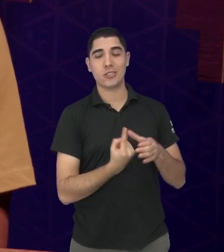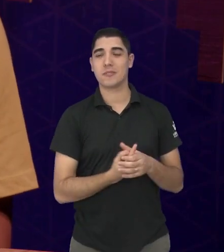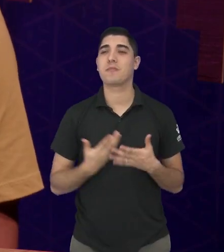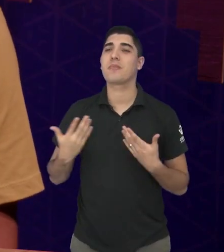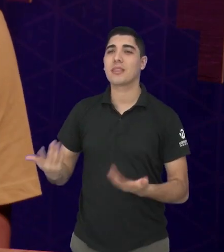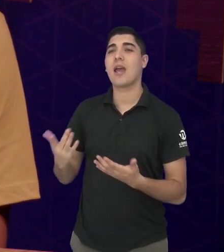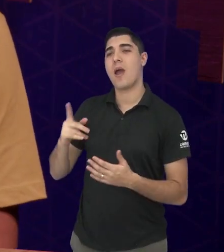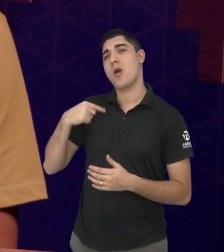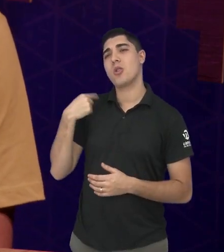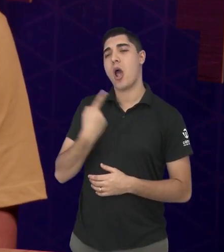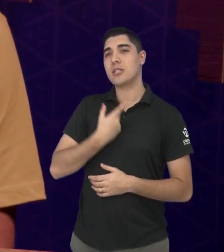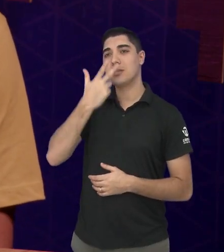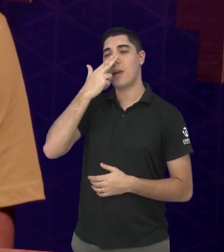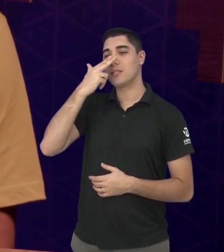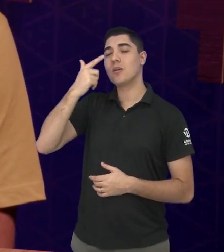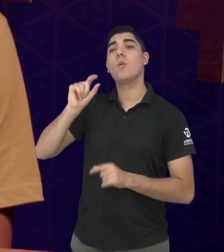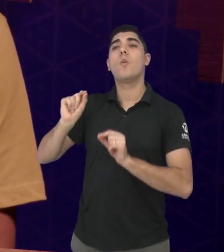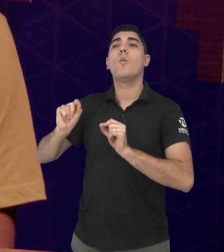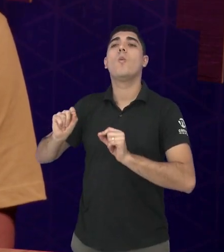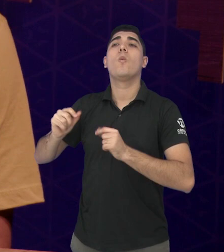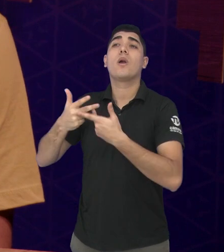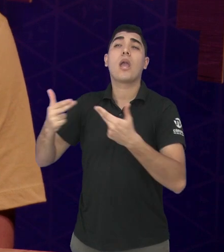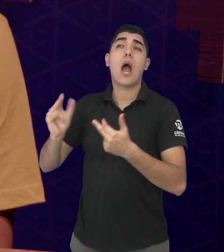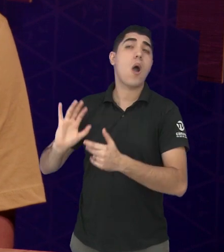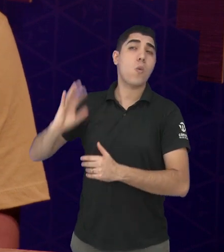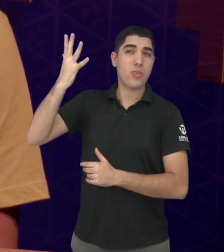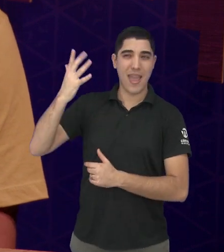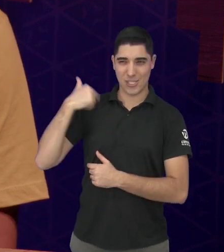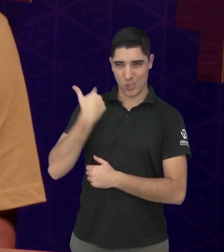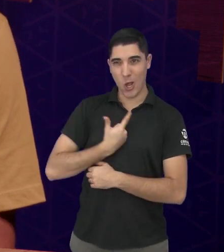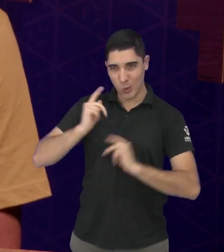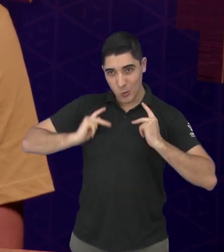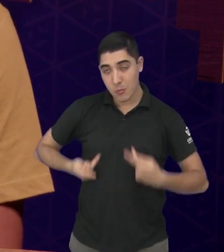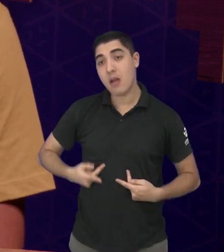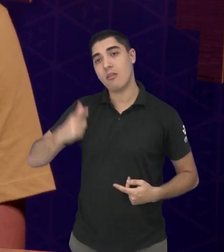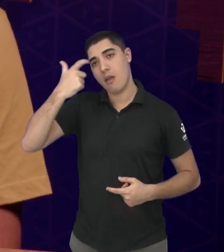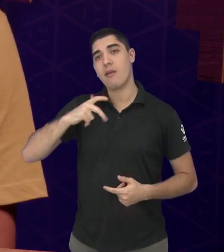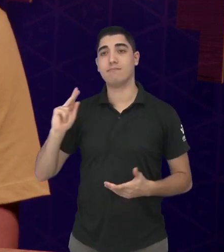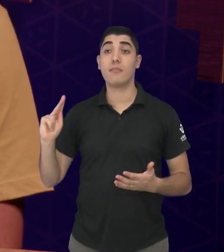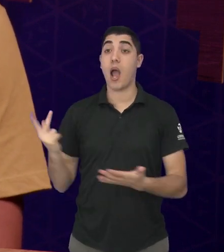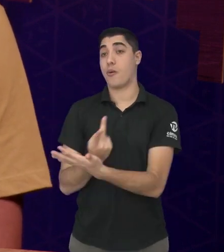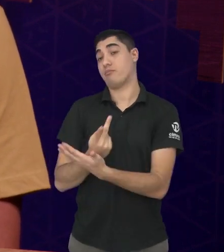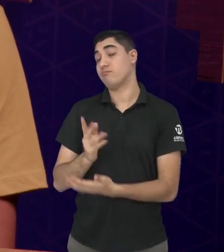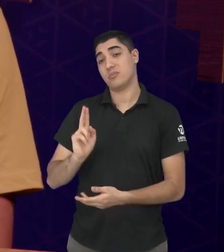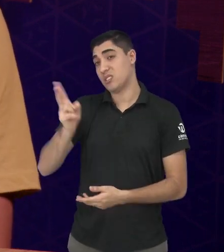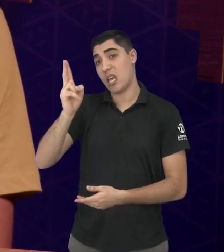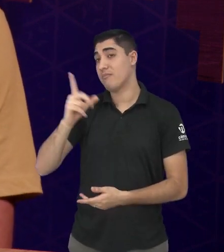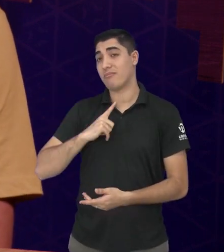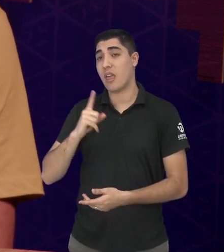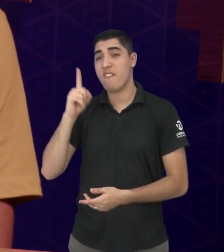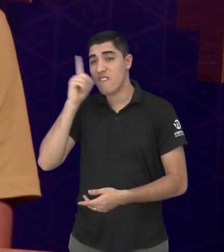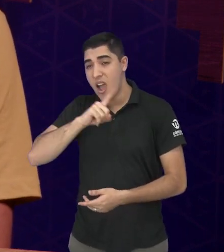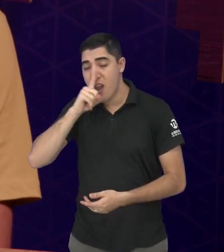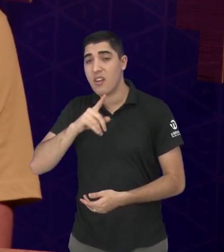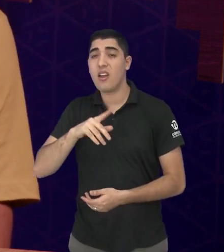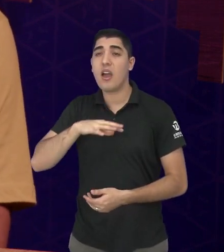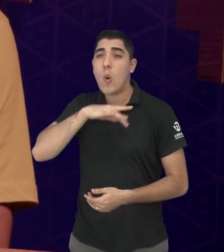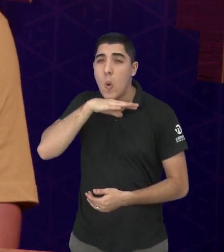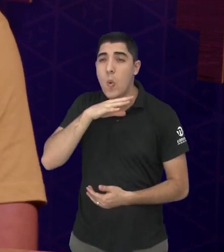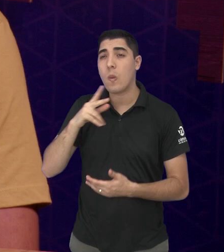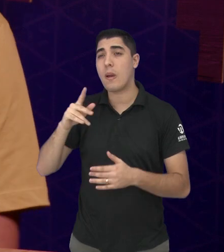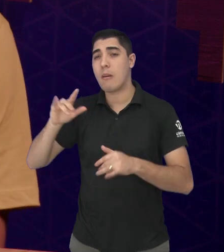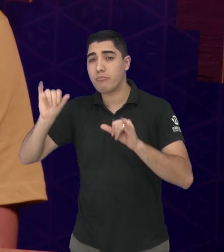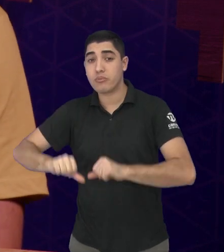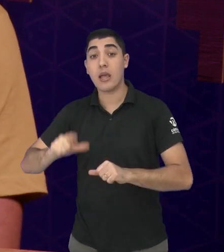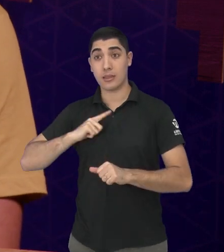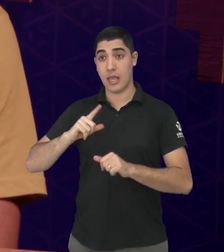o que define bastante a gente é que a gente falha, né? Inclusive, é tema de um episódio de Black